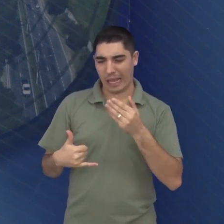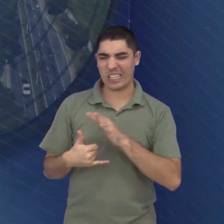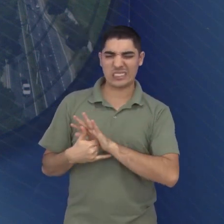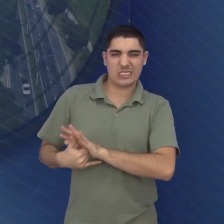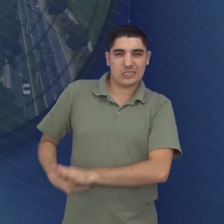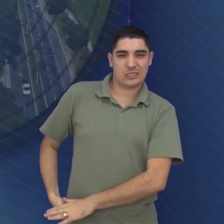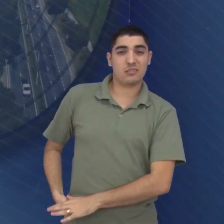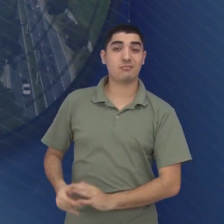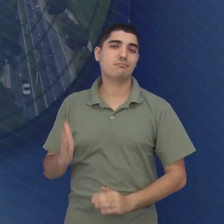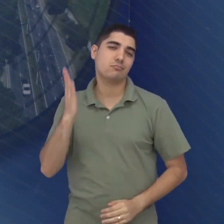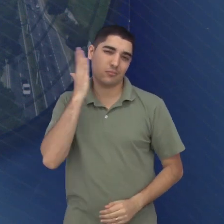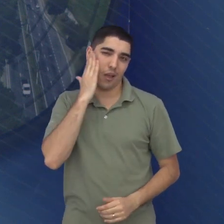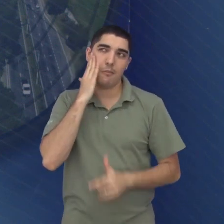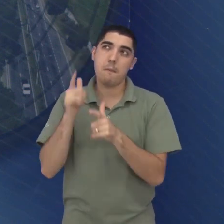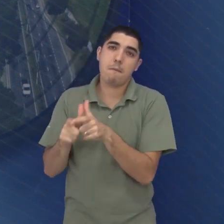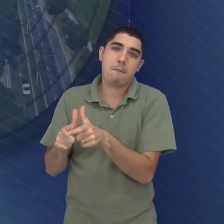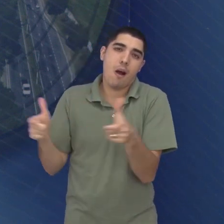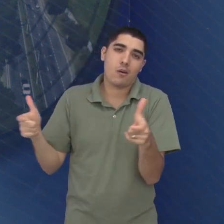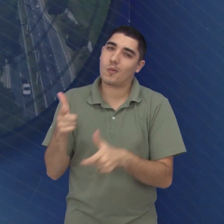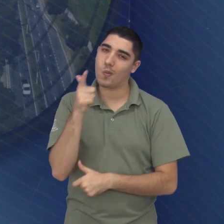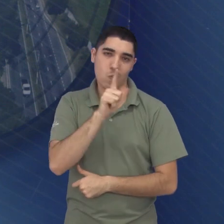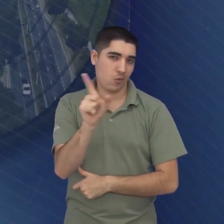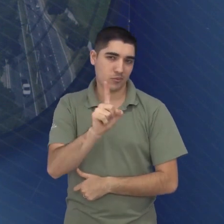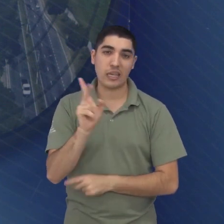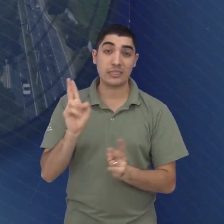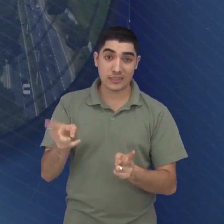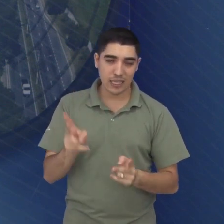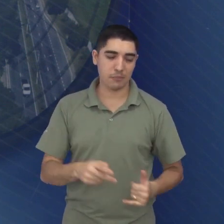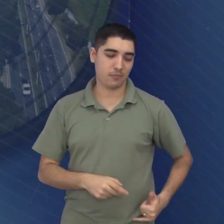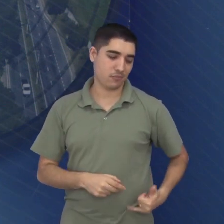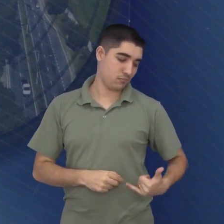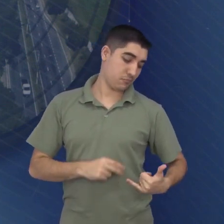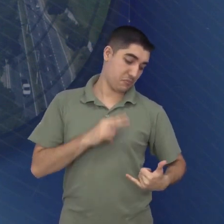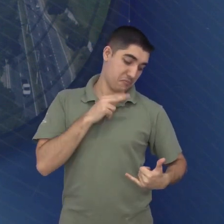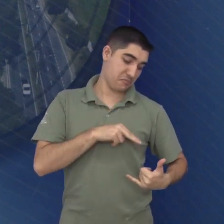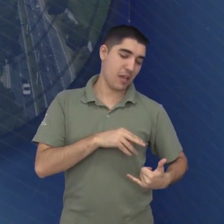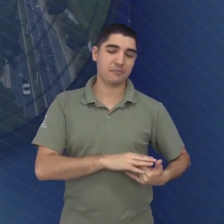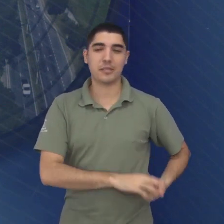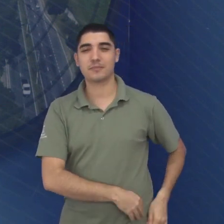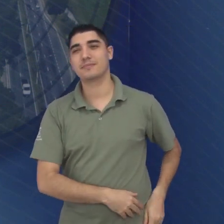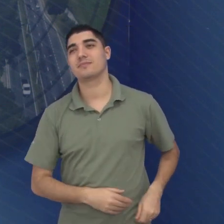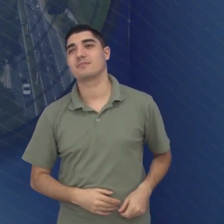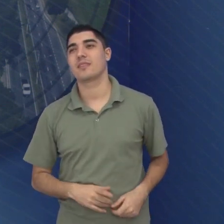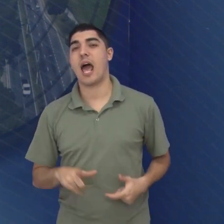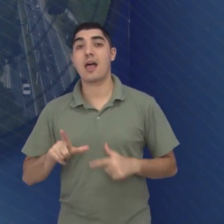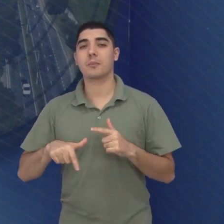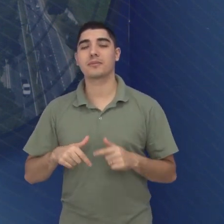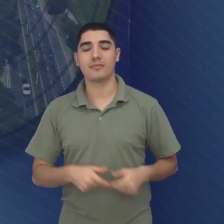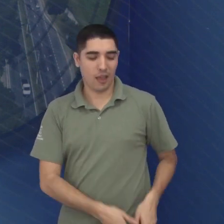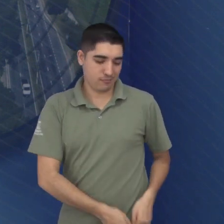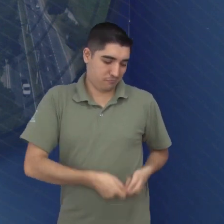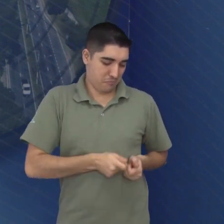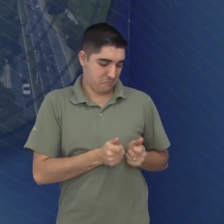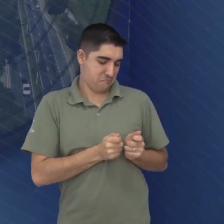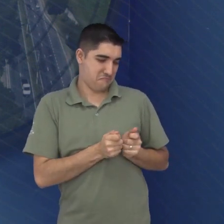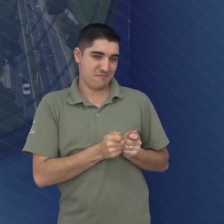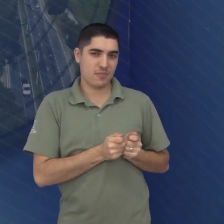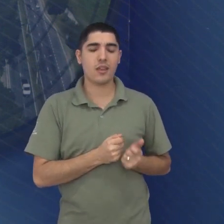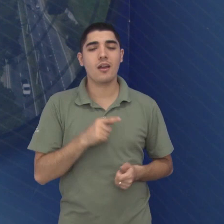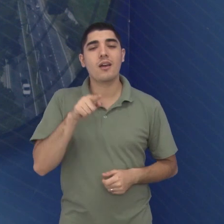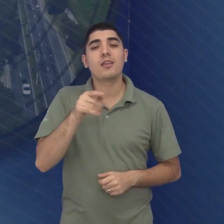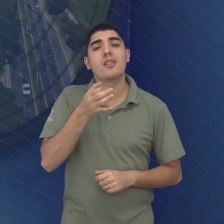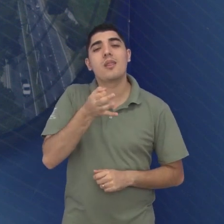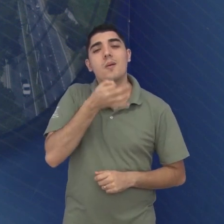maioria não consegue, né? Você sempre dá uma olhadinha ali. Eu queria que você fizesse um comentário sobre